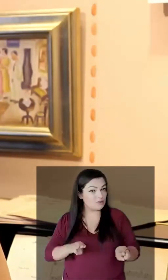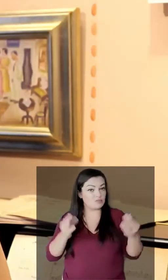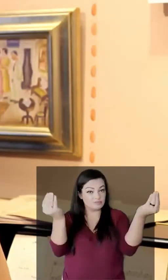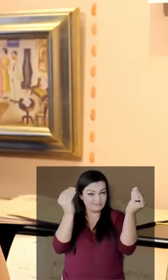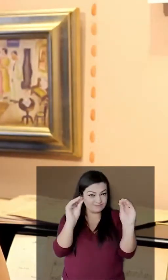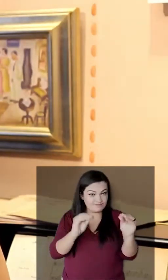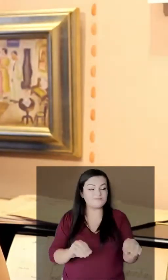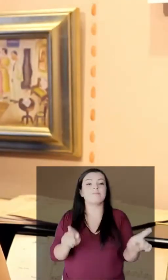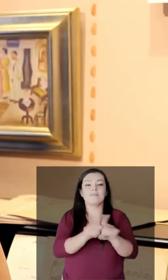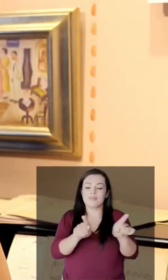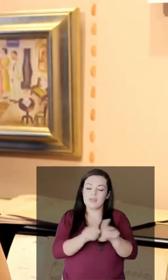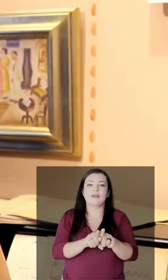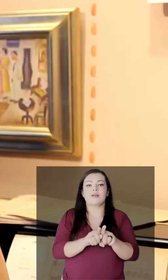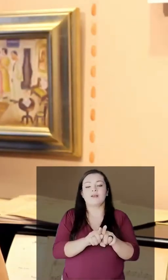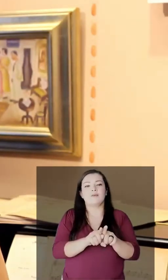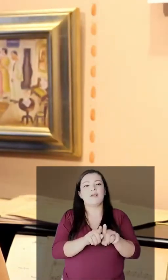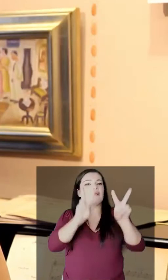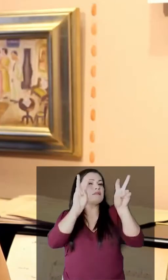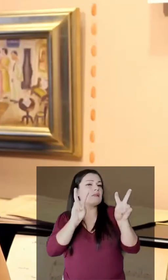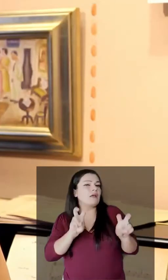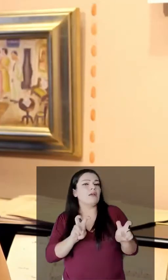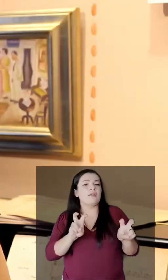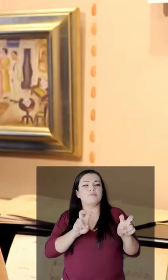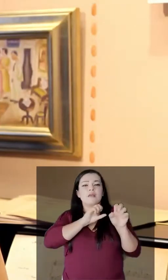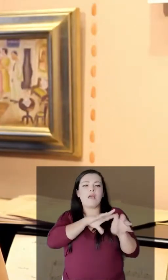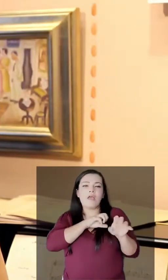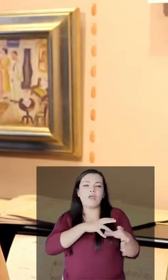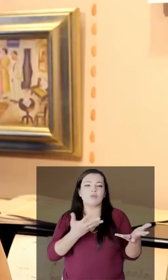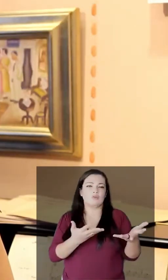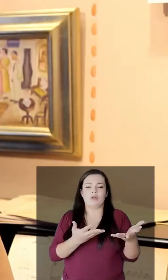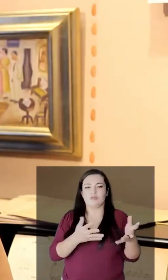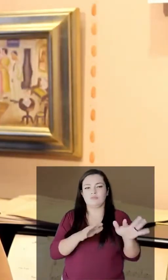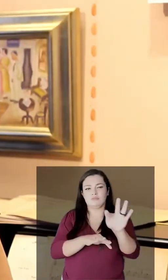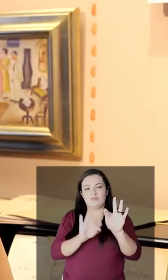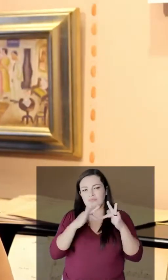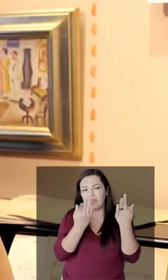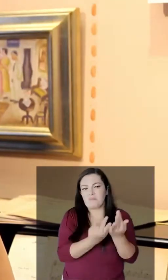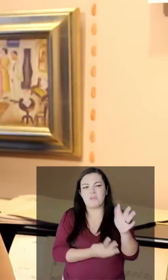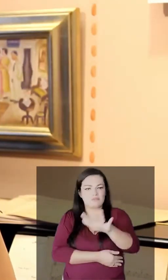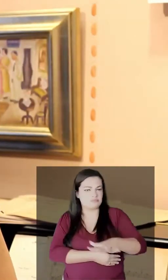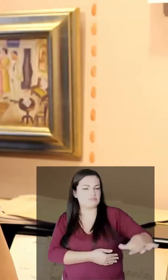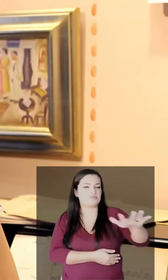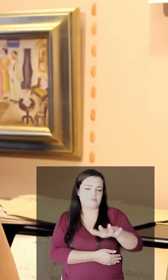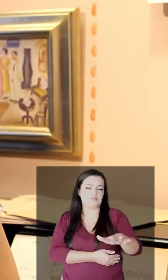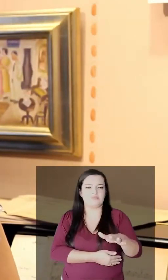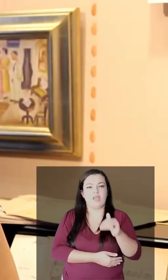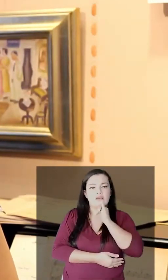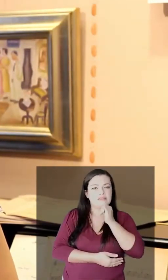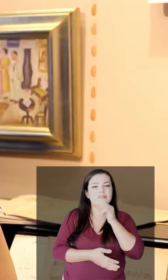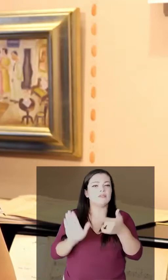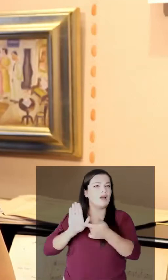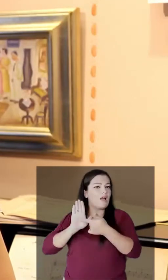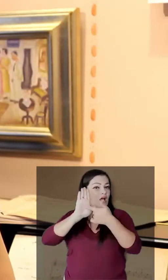proposições educativas para as famílias e público em geral. Por exemplo, acervos de cada museu